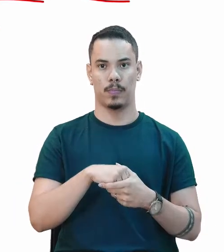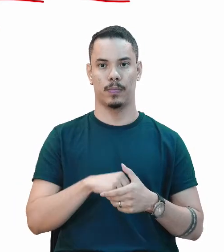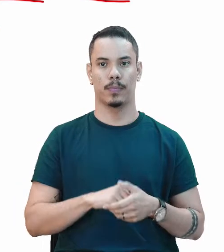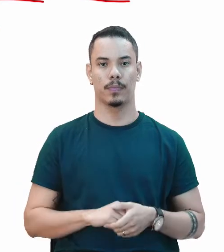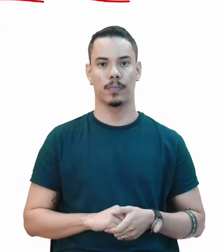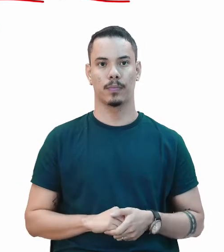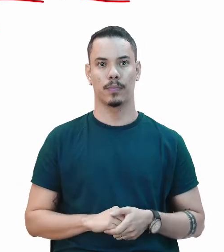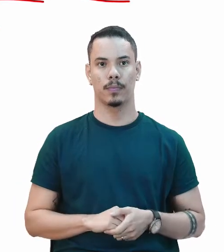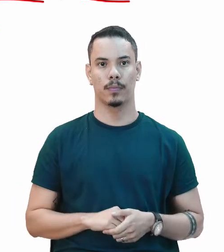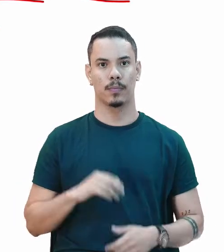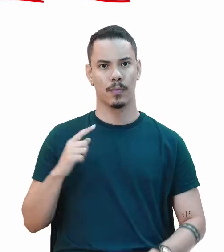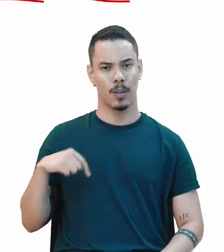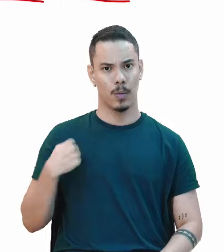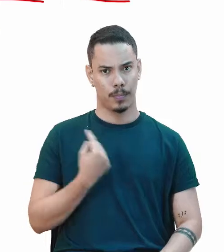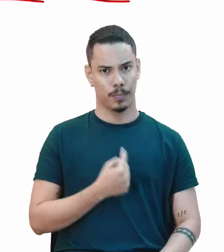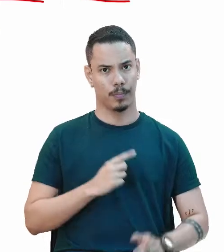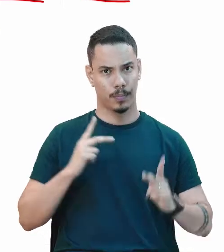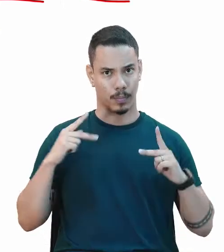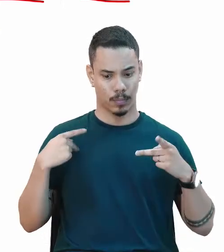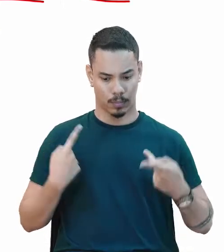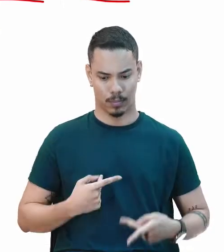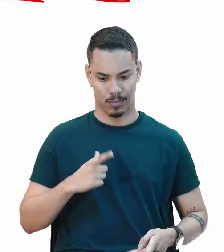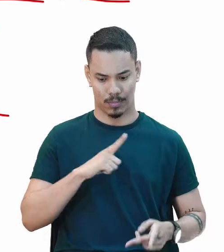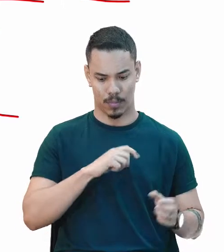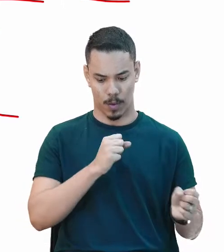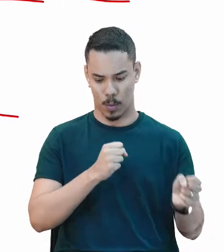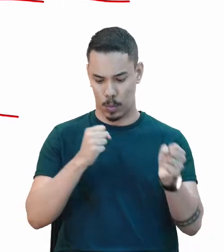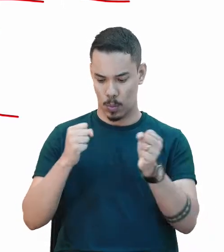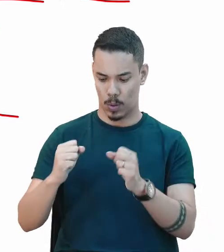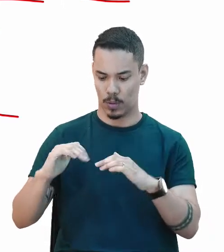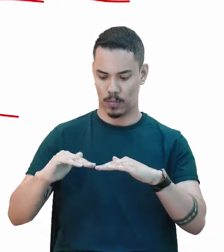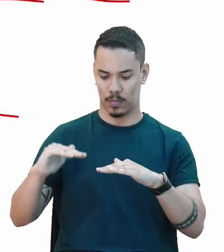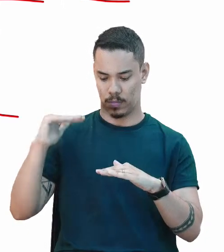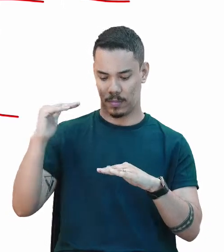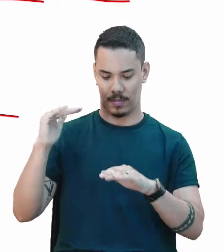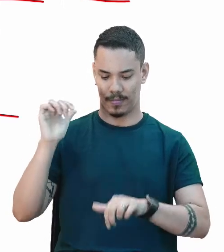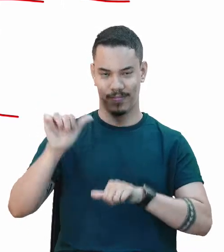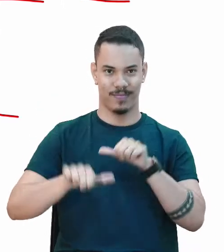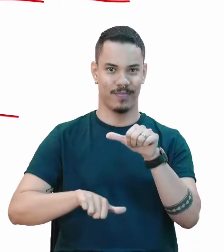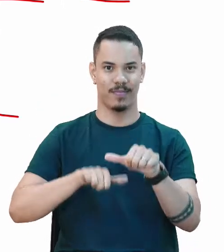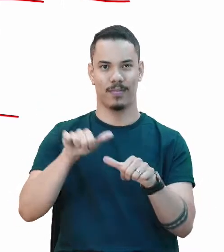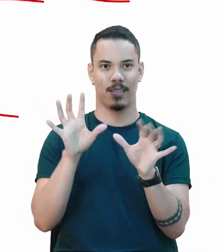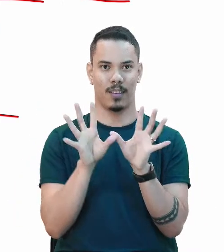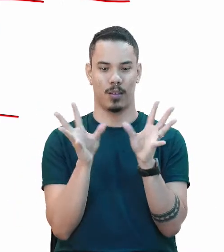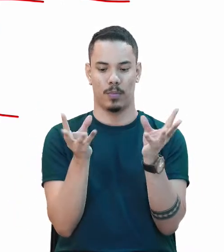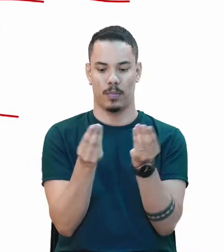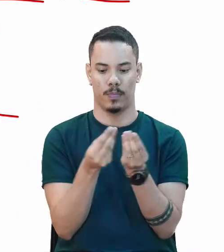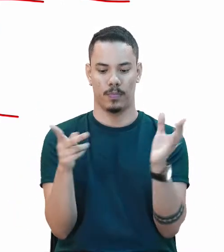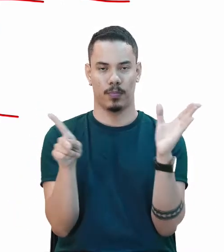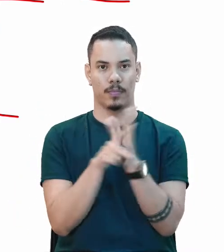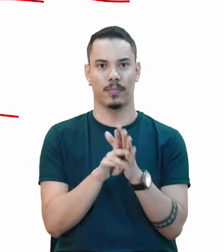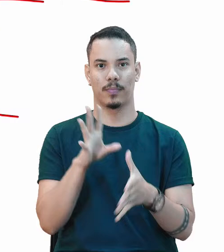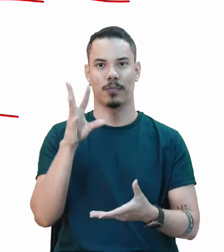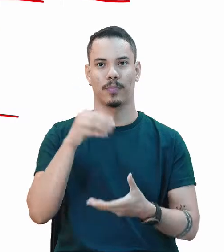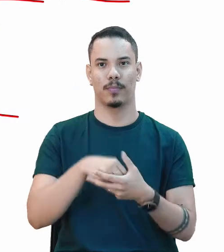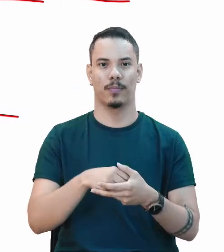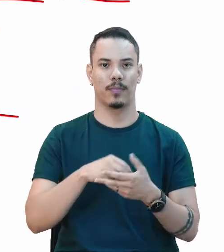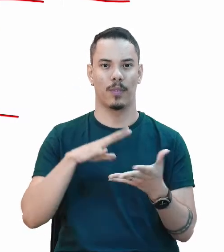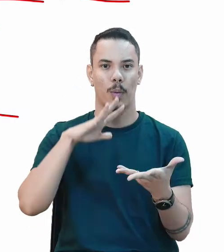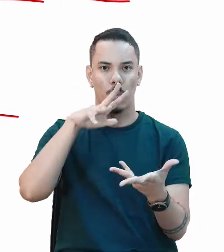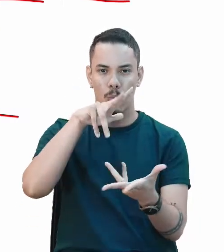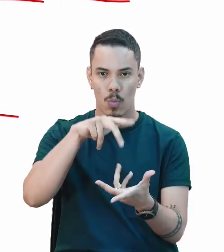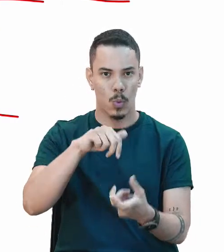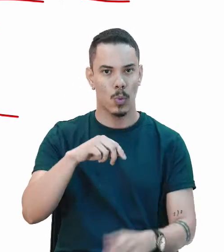Nós, seres humanos, não dispomos de poderes para alterar substancialmente a ordem universal do